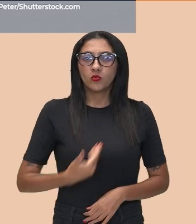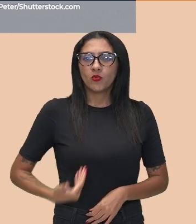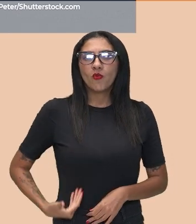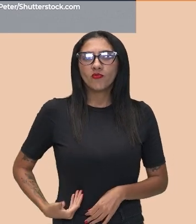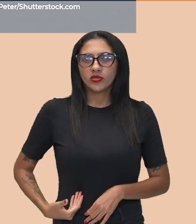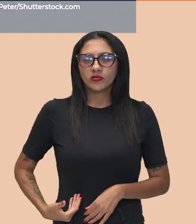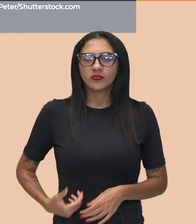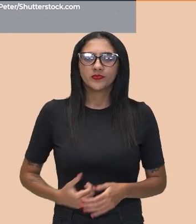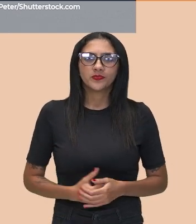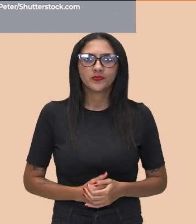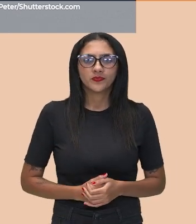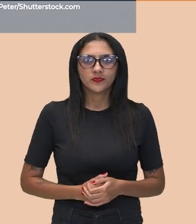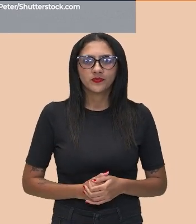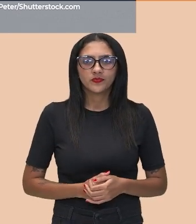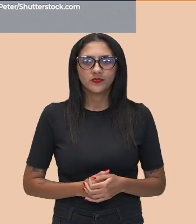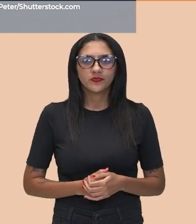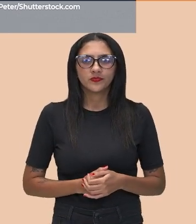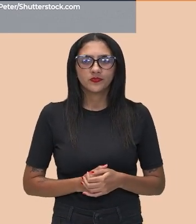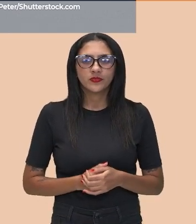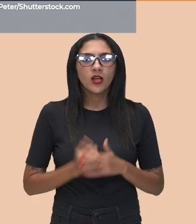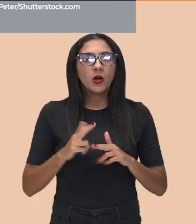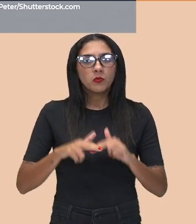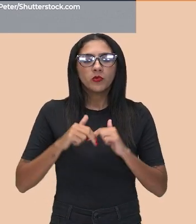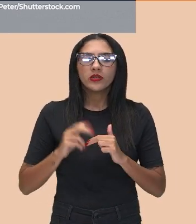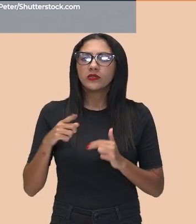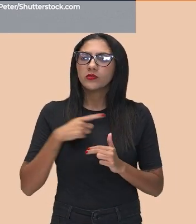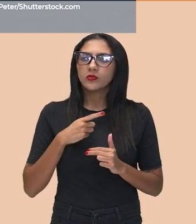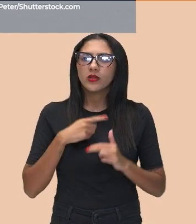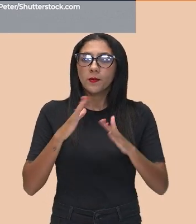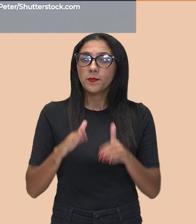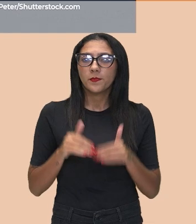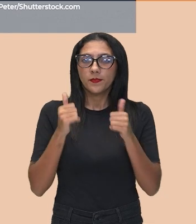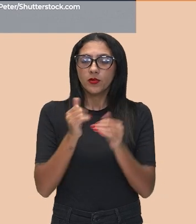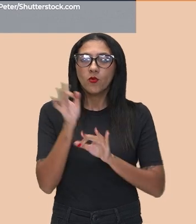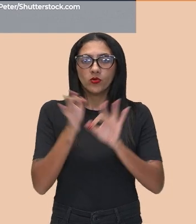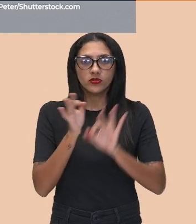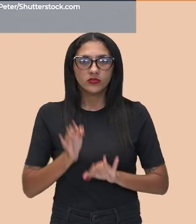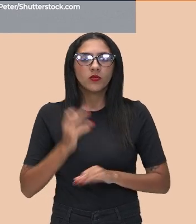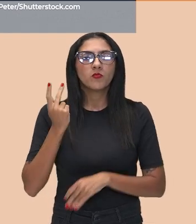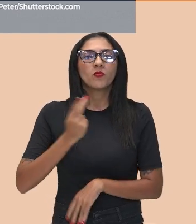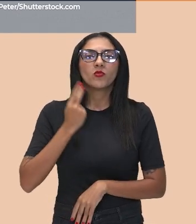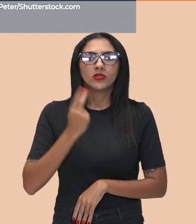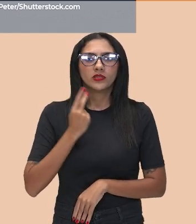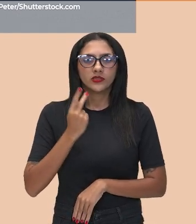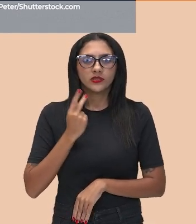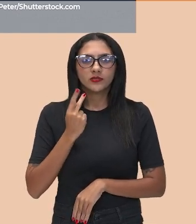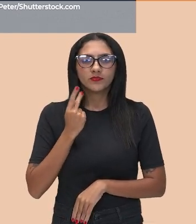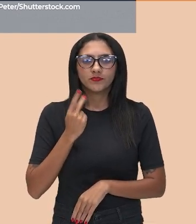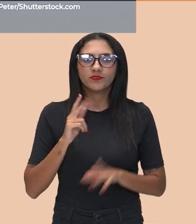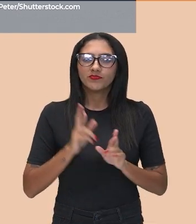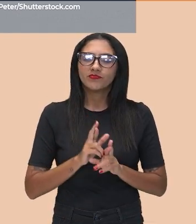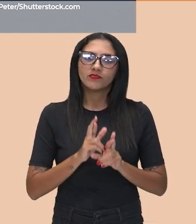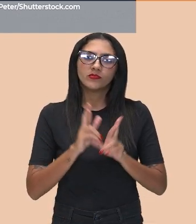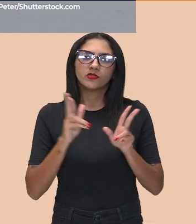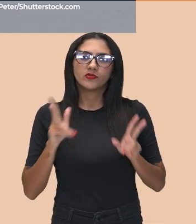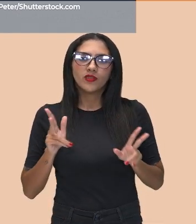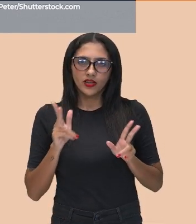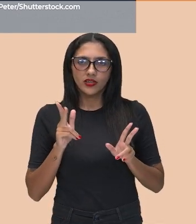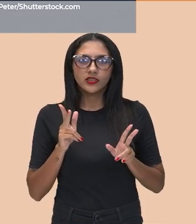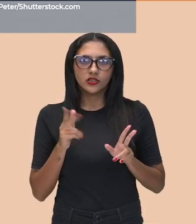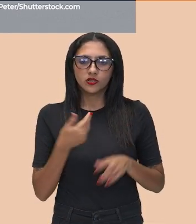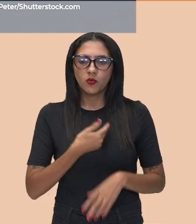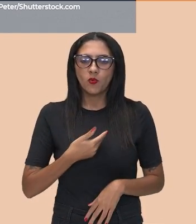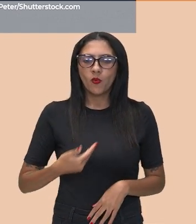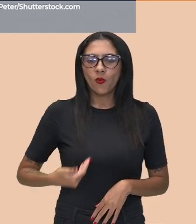a soberania, ela é maior por parte, né, das unidades subnacionais do que pelo